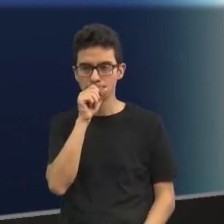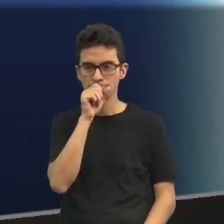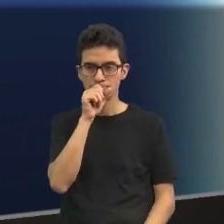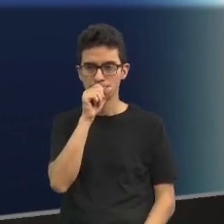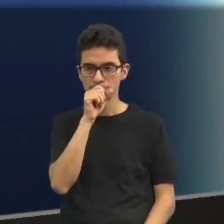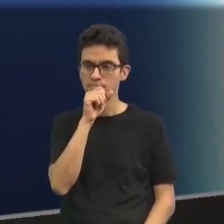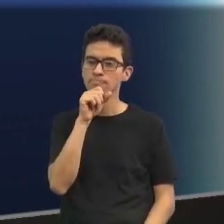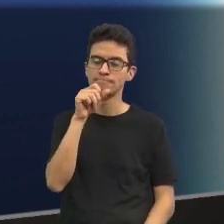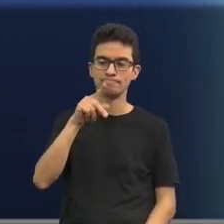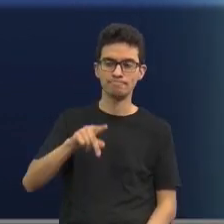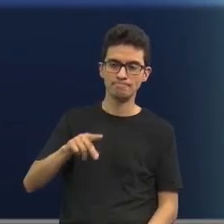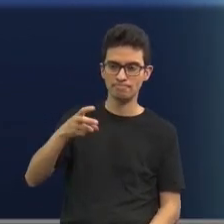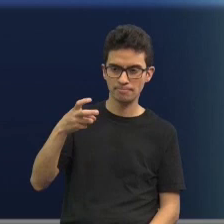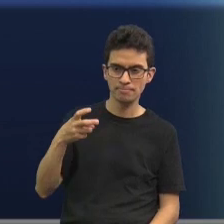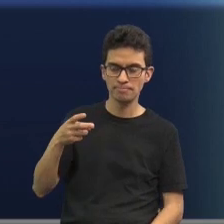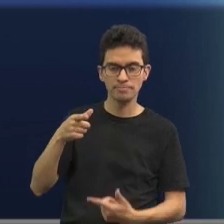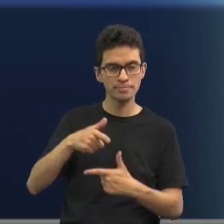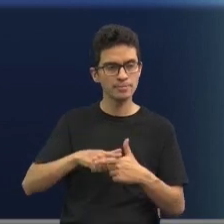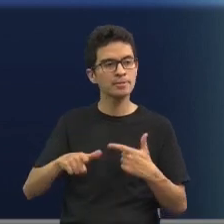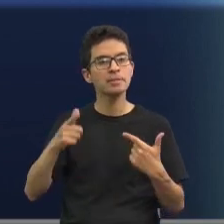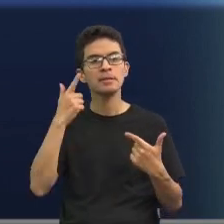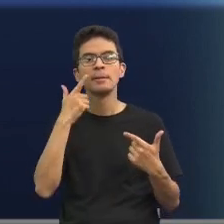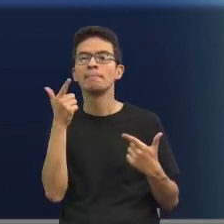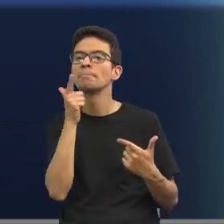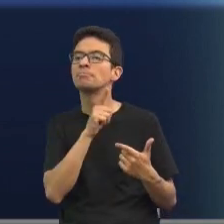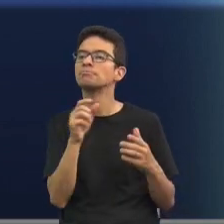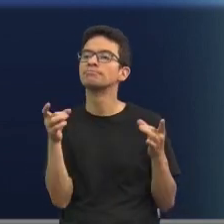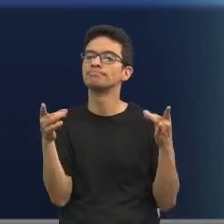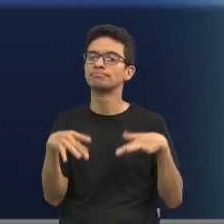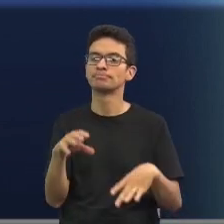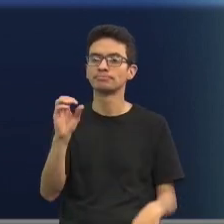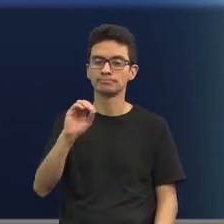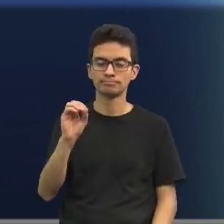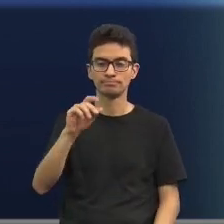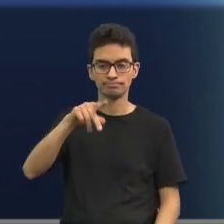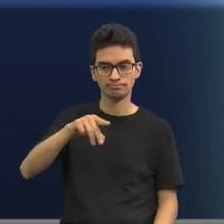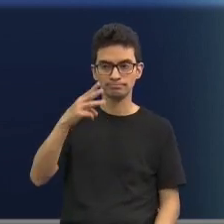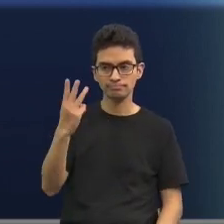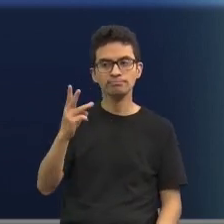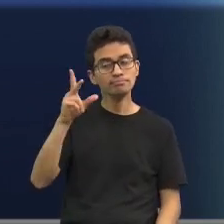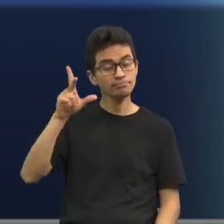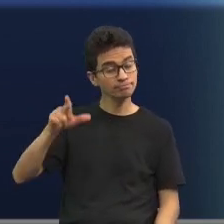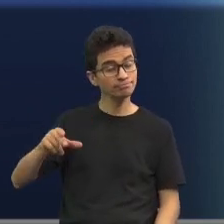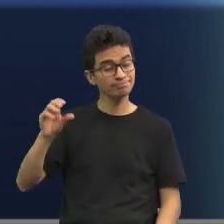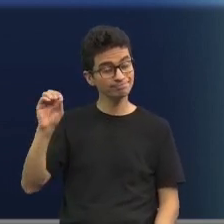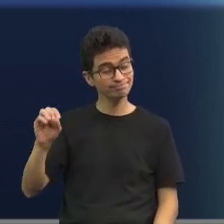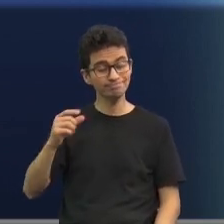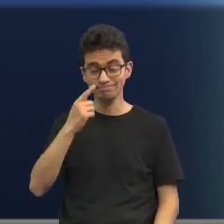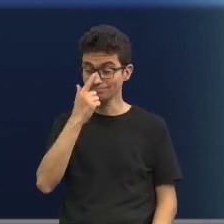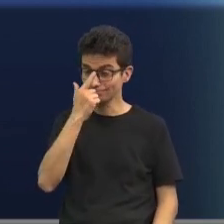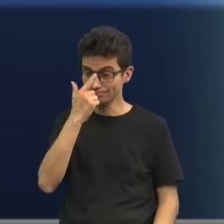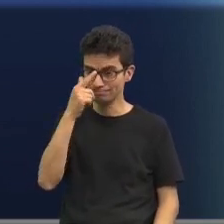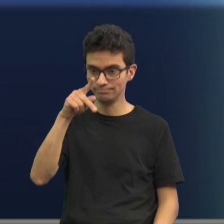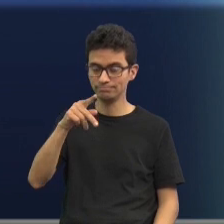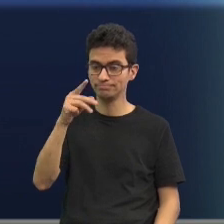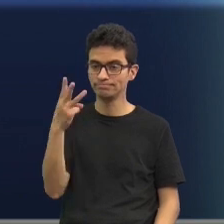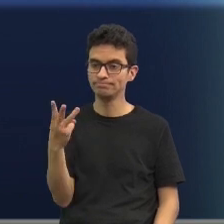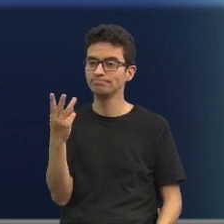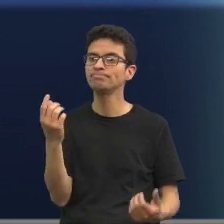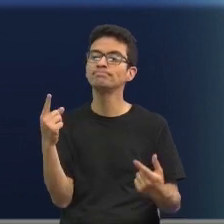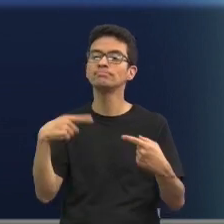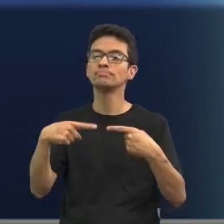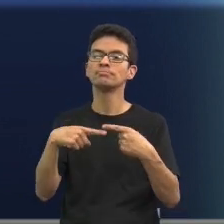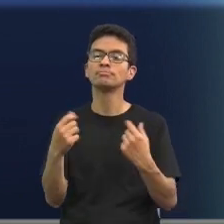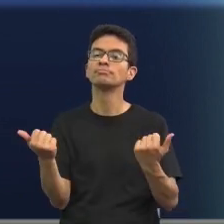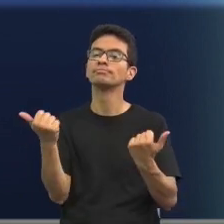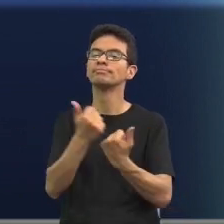x -3 trazer divisível resto é zero pedi três é igual a zero pedi três é a substituição